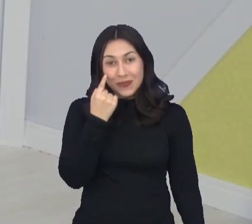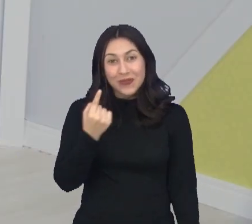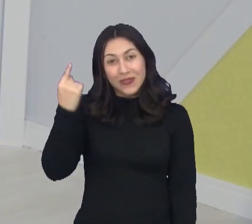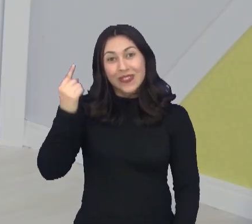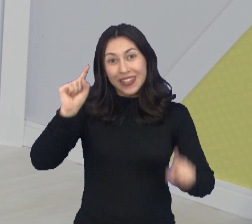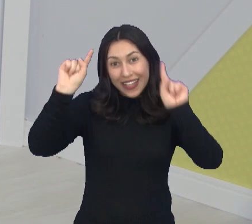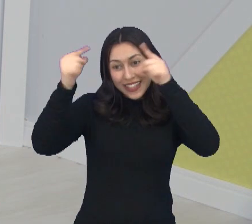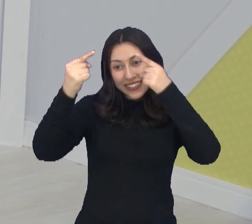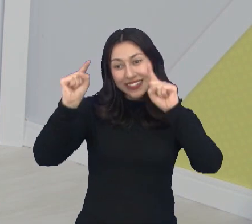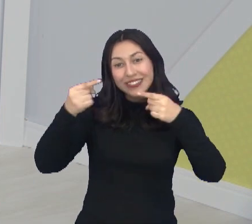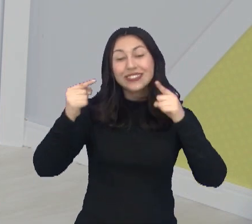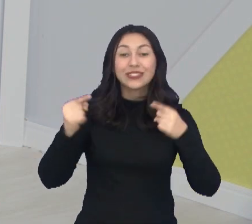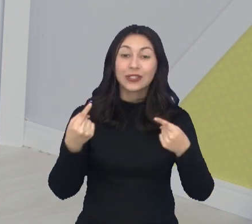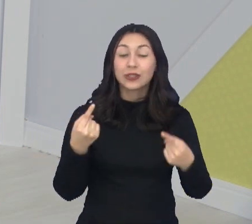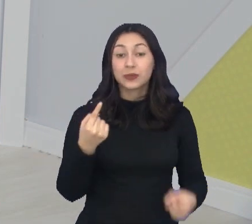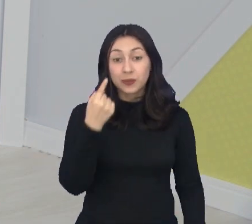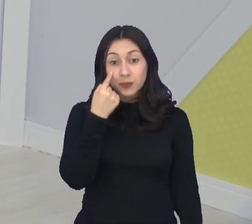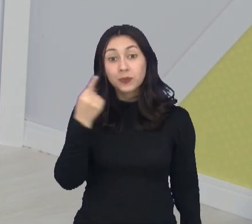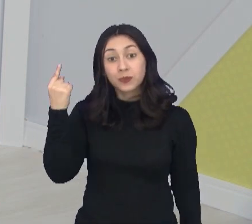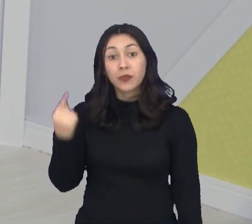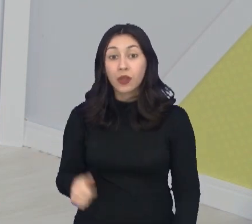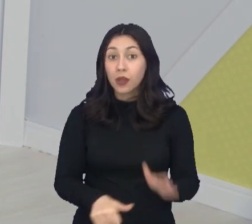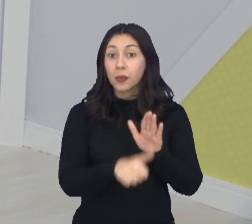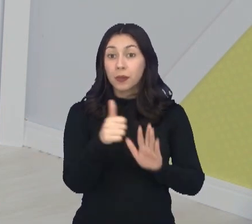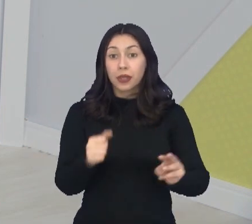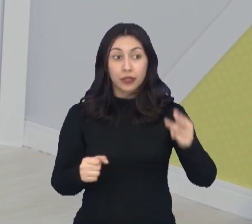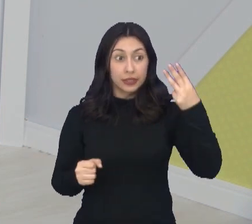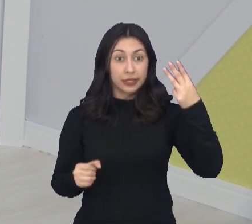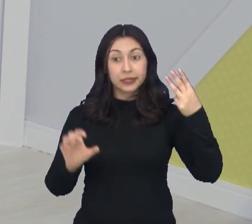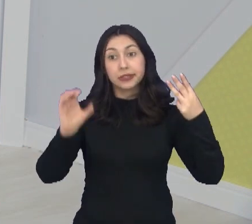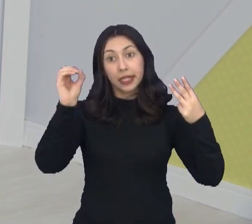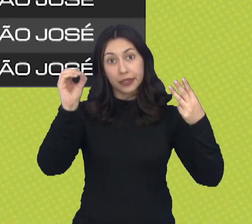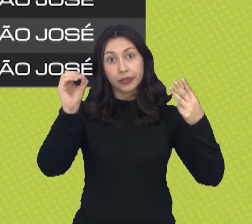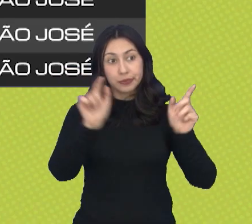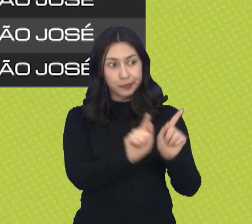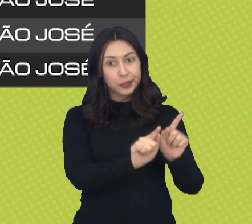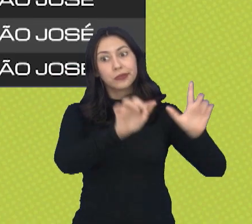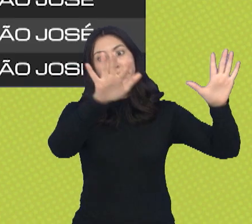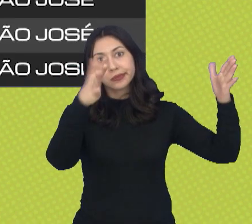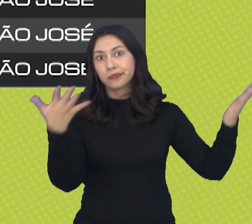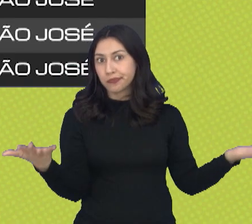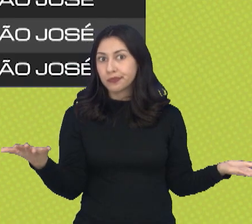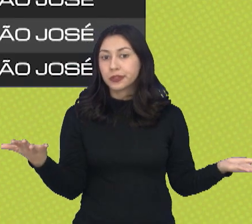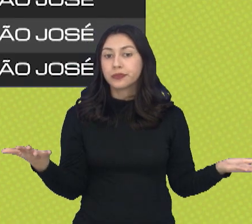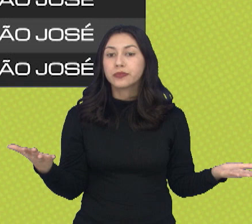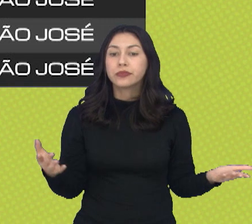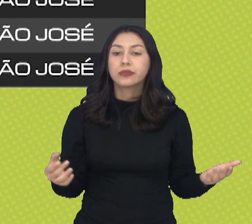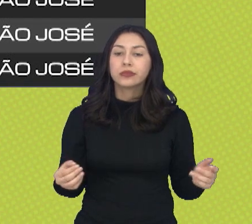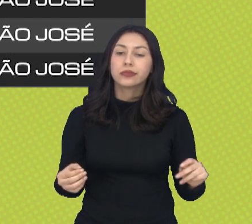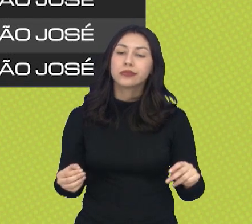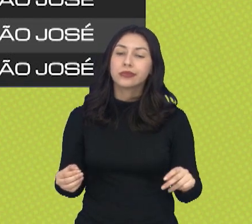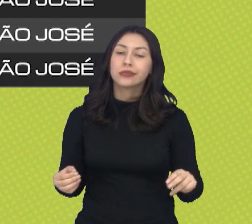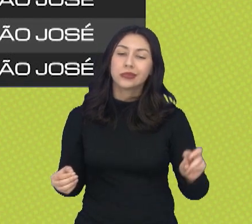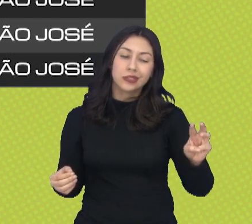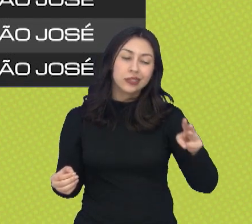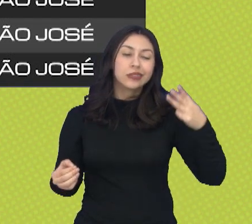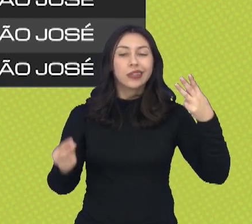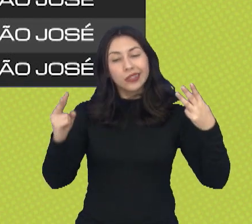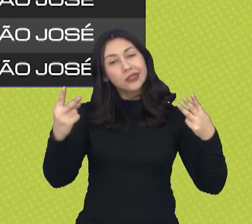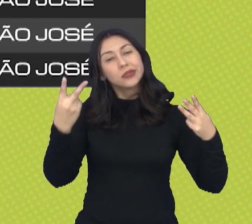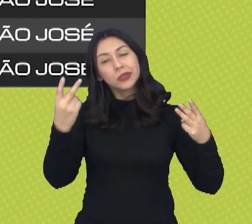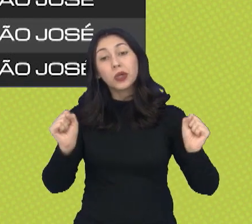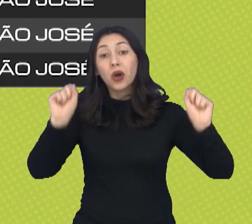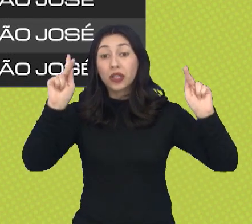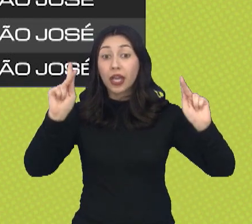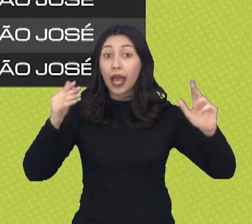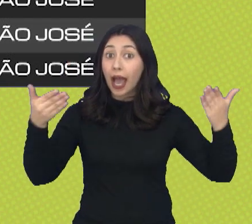José. Aqui, ó. 3-0 contra o Guarulhos. Perder pro Guarulhos 3-0 é sacanagem também. Aqui 3-2 faz parte, deu uma bobeada aí no último set. Agora